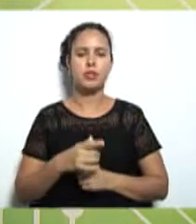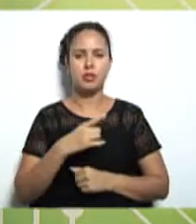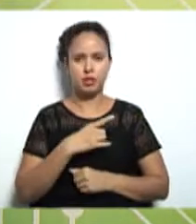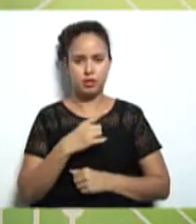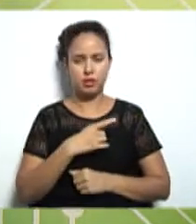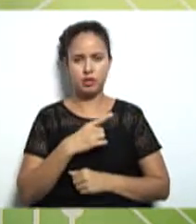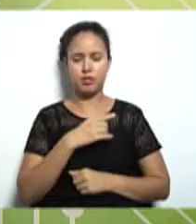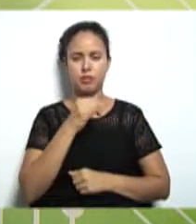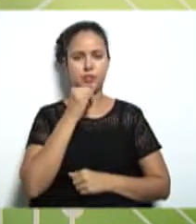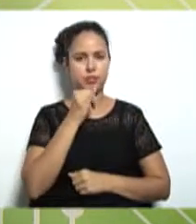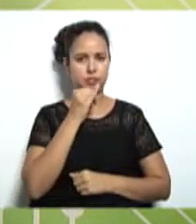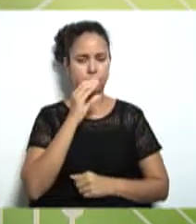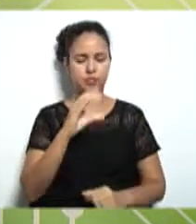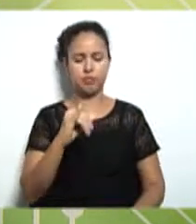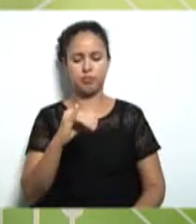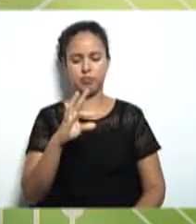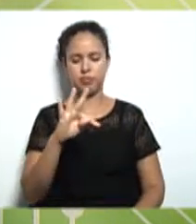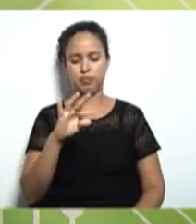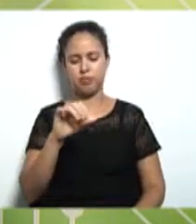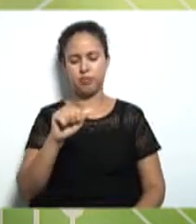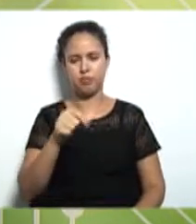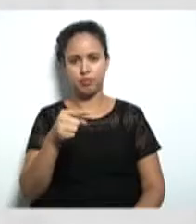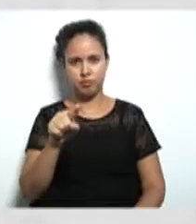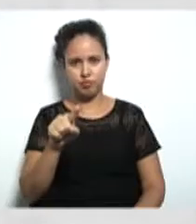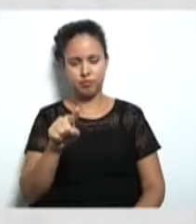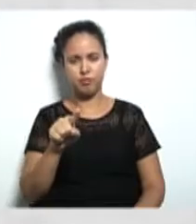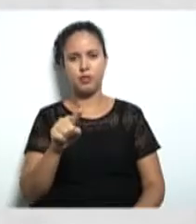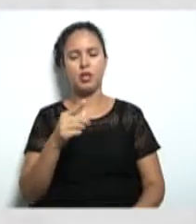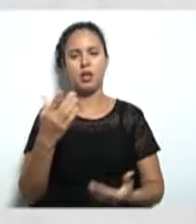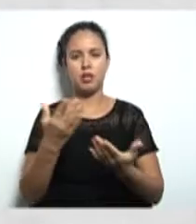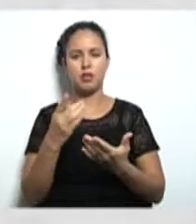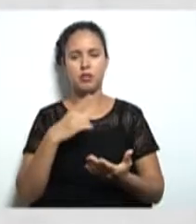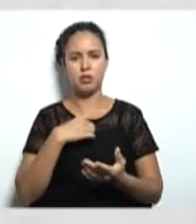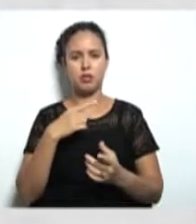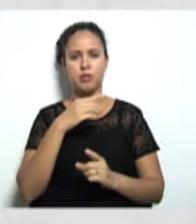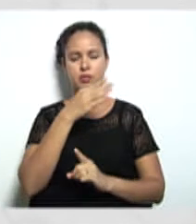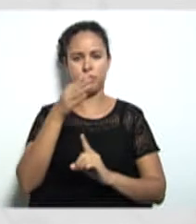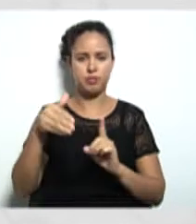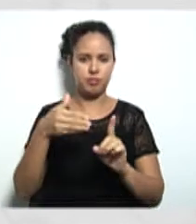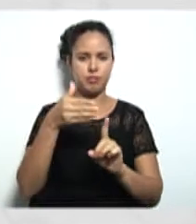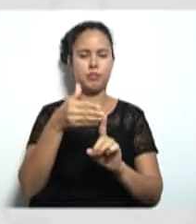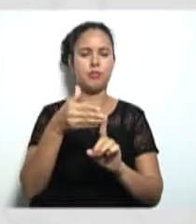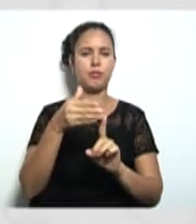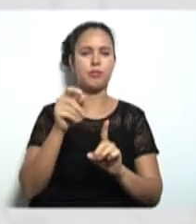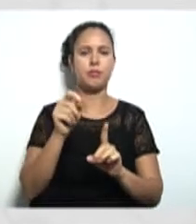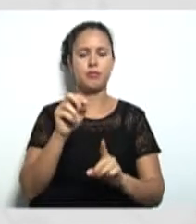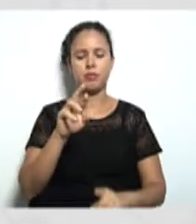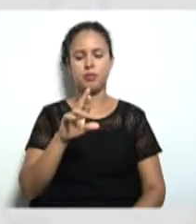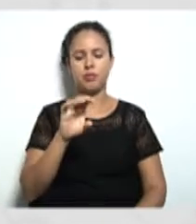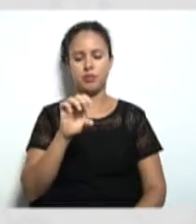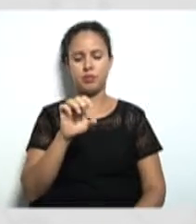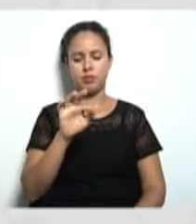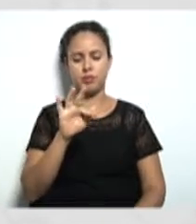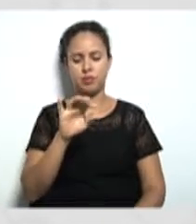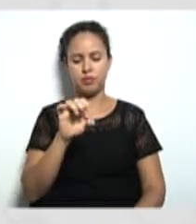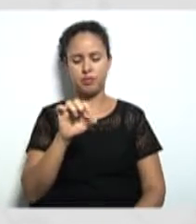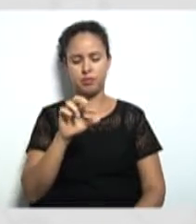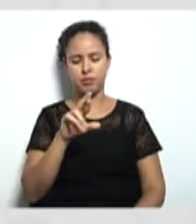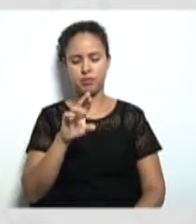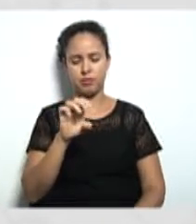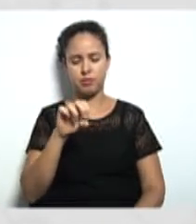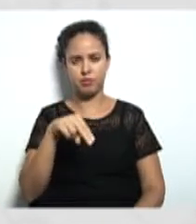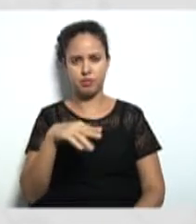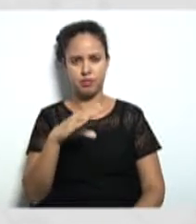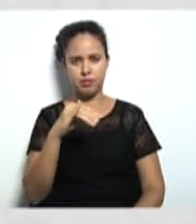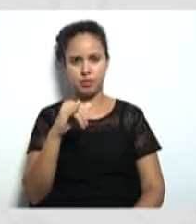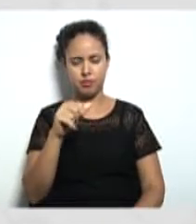de citação e agora a referência, né, que são os elementos essenciais. Aqui nós temos, então, o